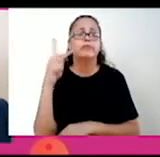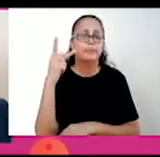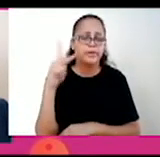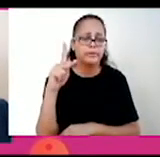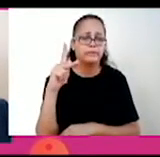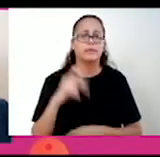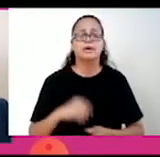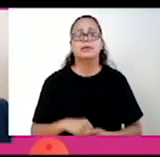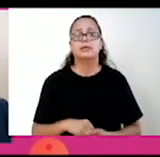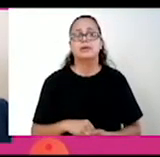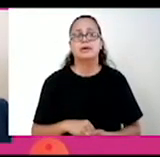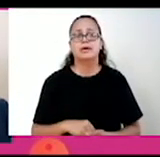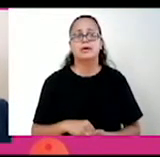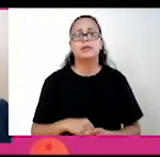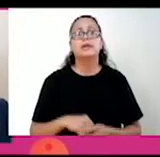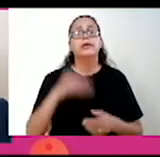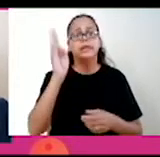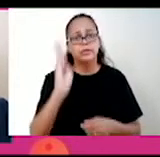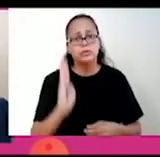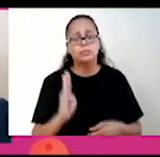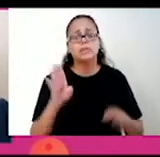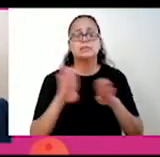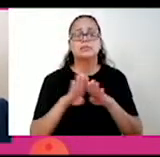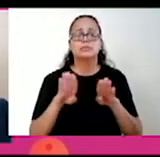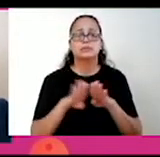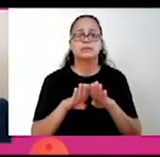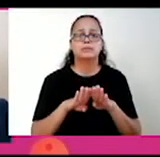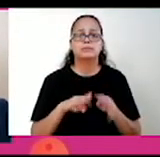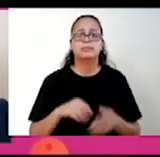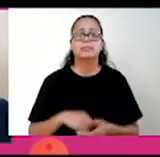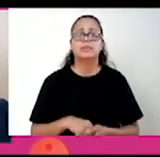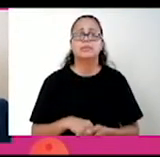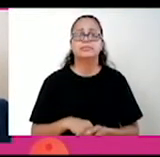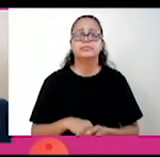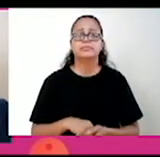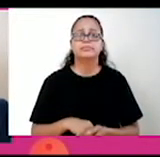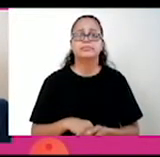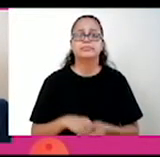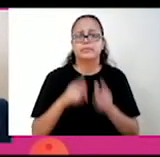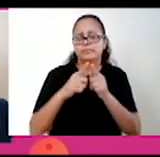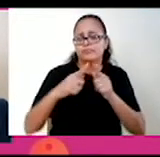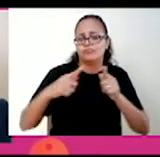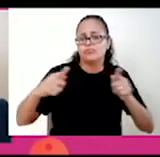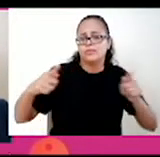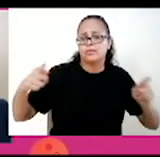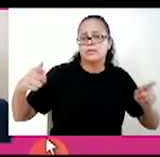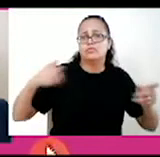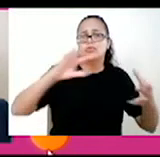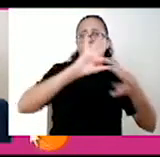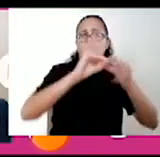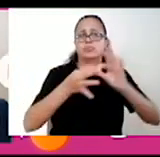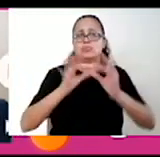Paraguai, né? E em boa parte do Brasil. Ele estende-se por uma larga parcela do continente, é uma área grande, olha só.